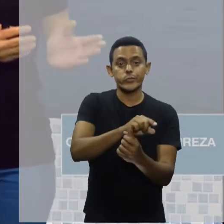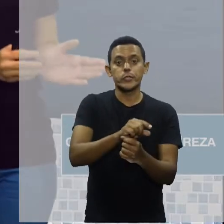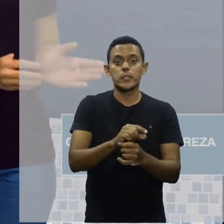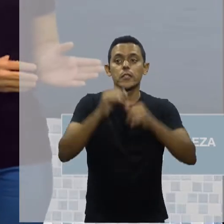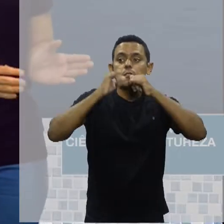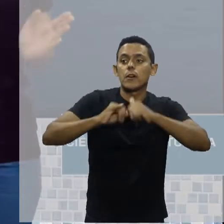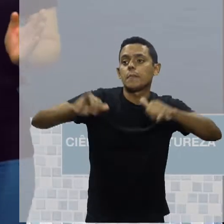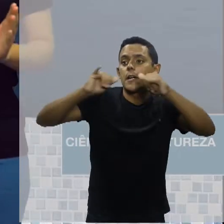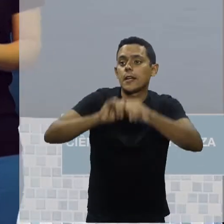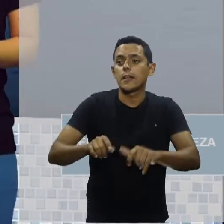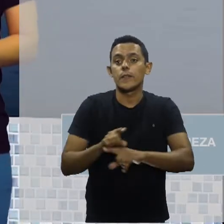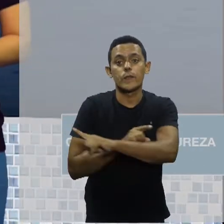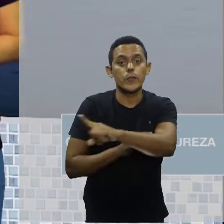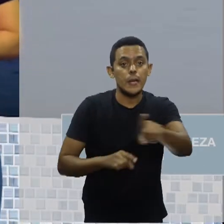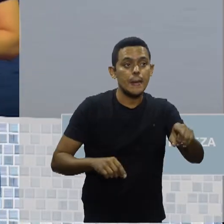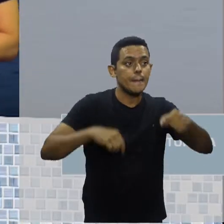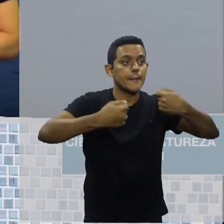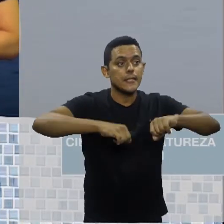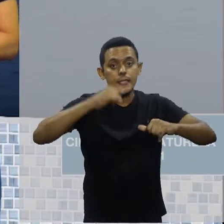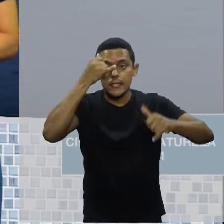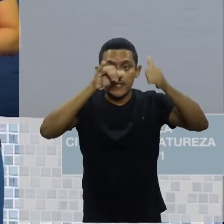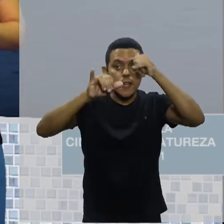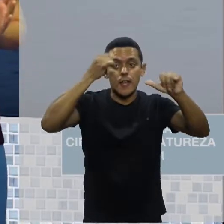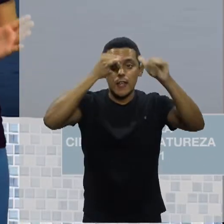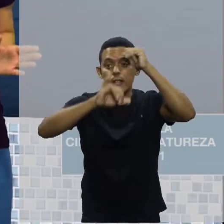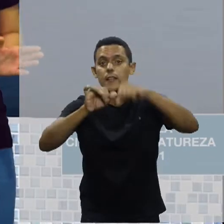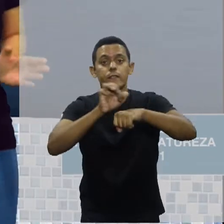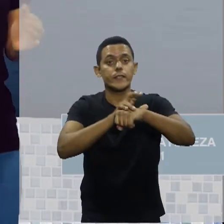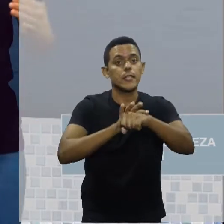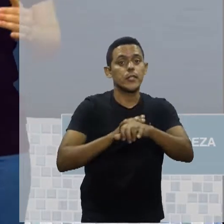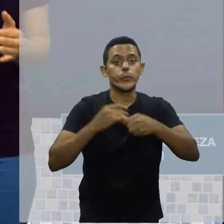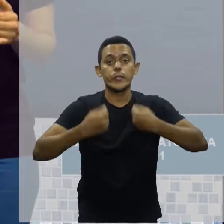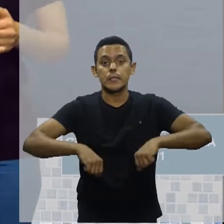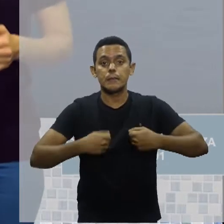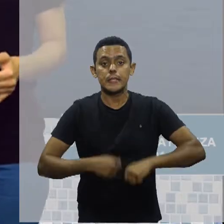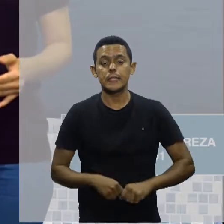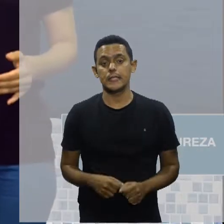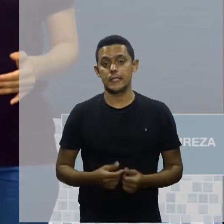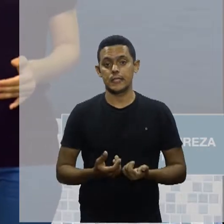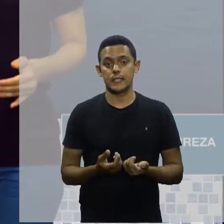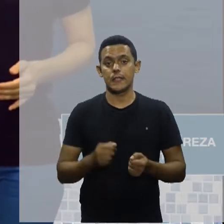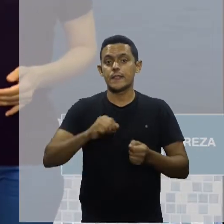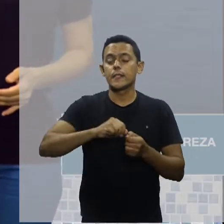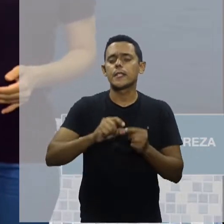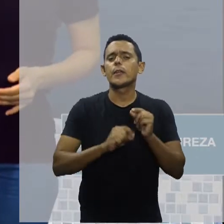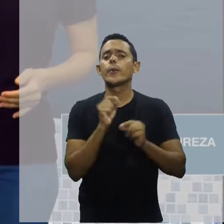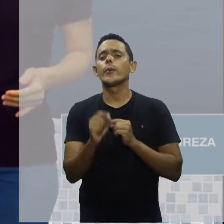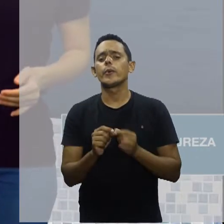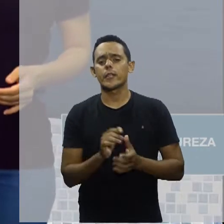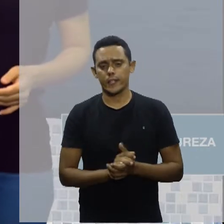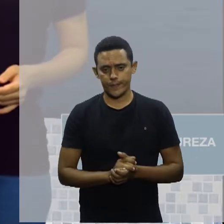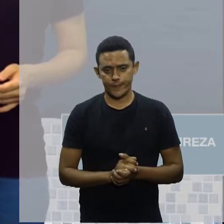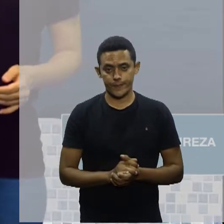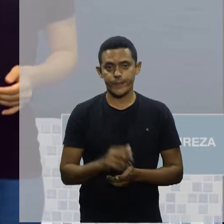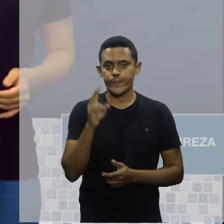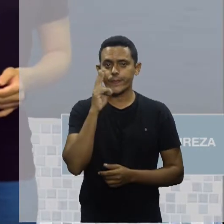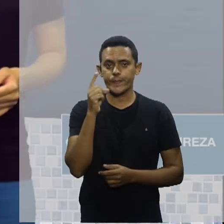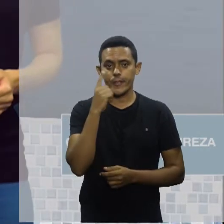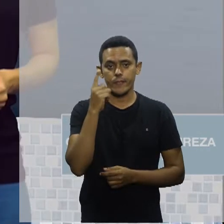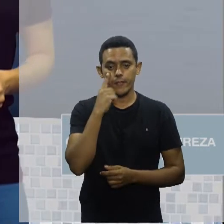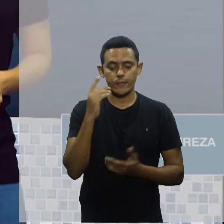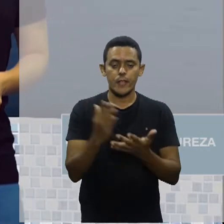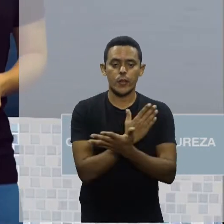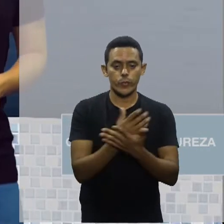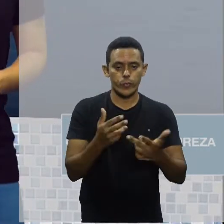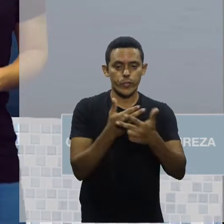medidas para a contenção da disseminação dessa doença, da COVID-19. Então, a gente vai relembrar um pouquinho aqui